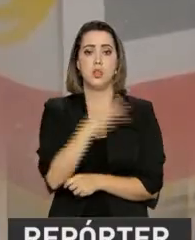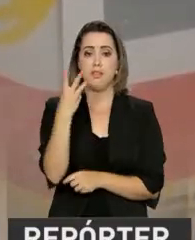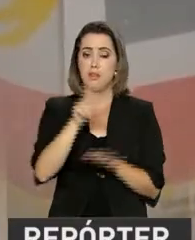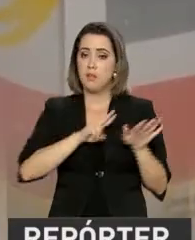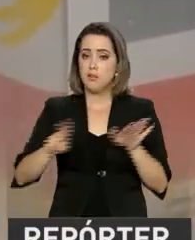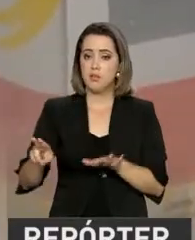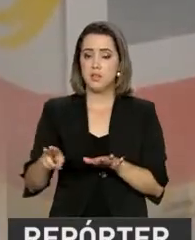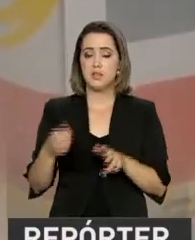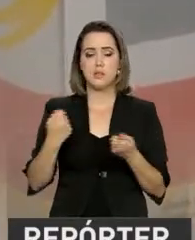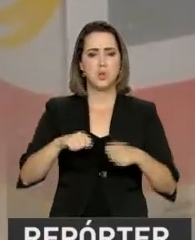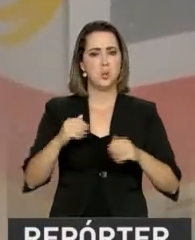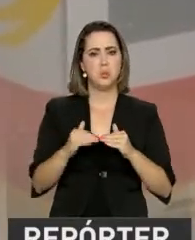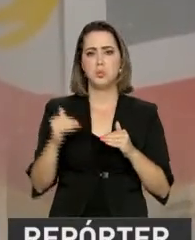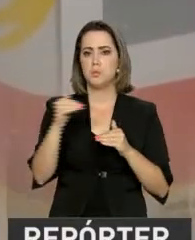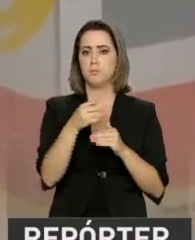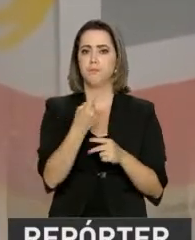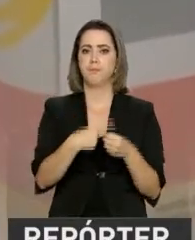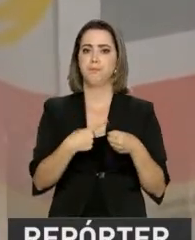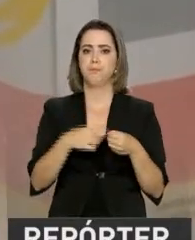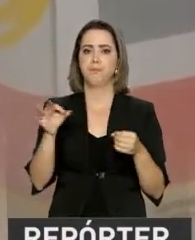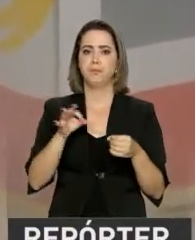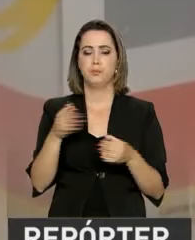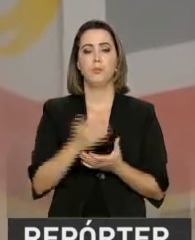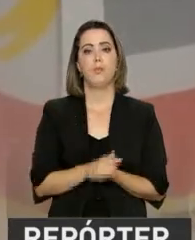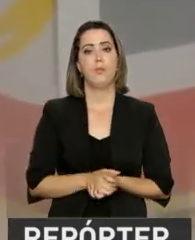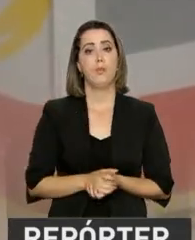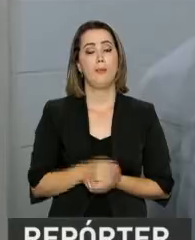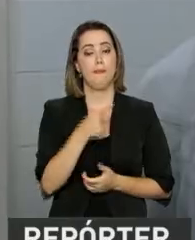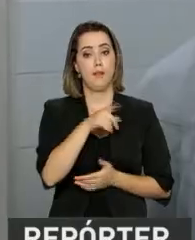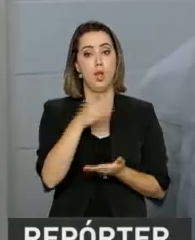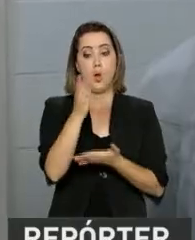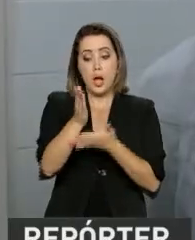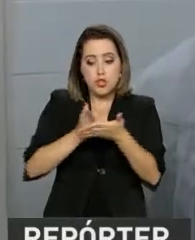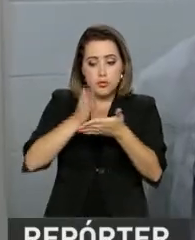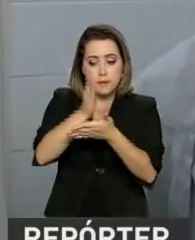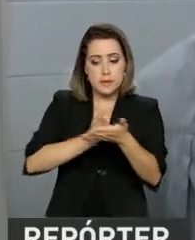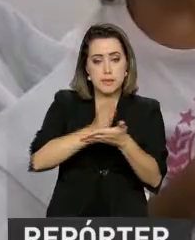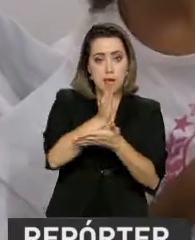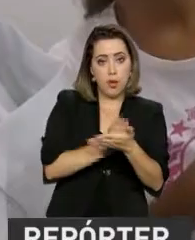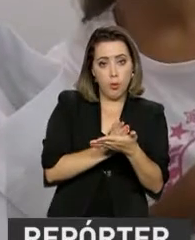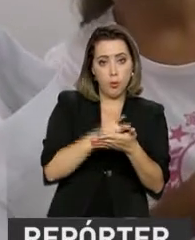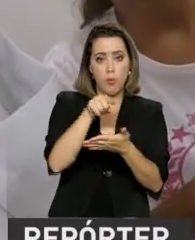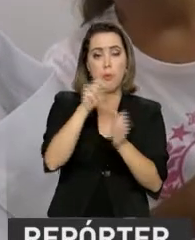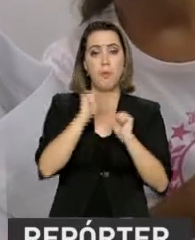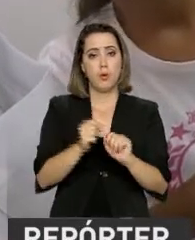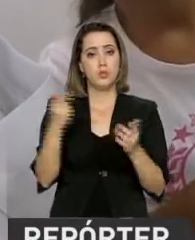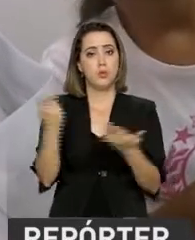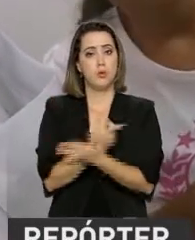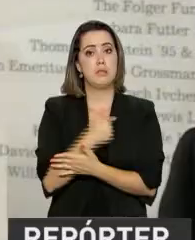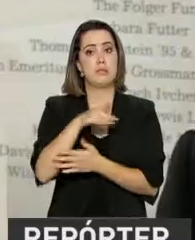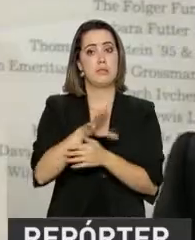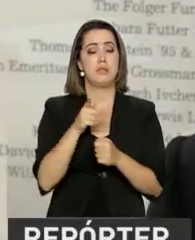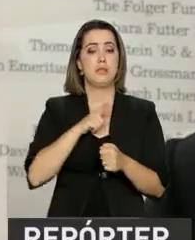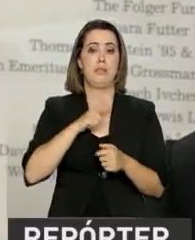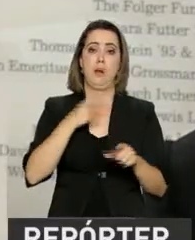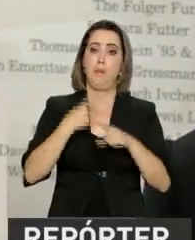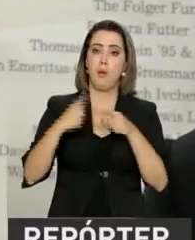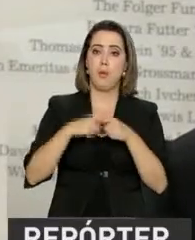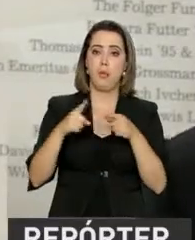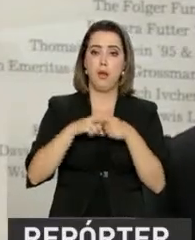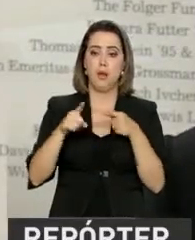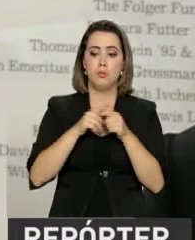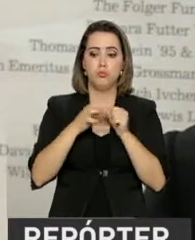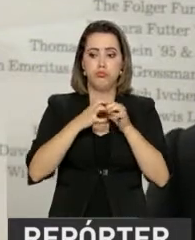O fracionamento pode ser aplicado em casos de grandes epidemias, para que uma dose atenda a vários pacientes. O ministro lembrou